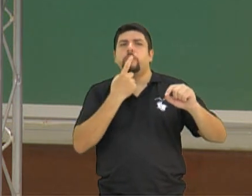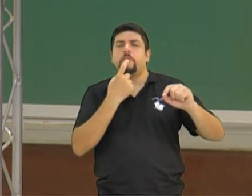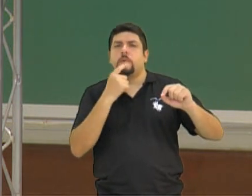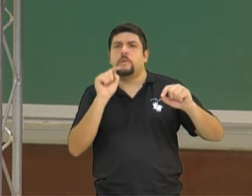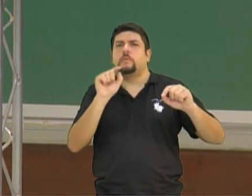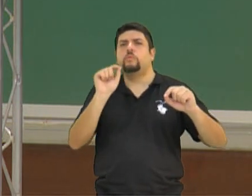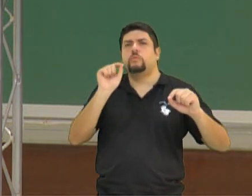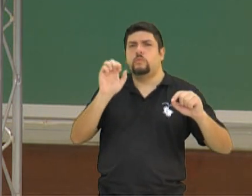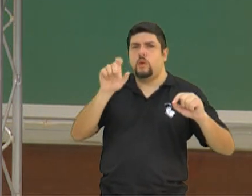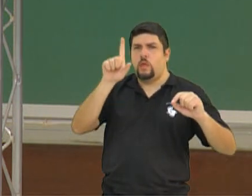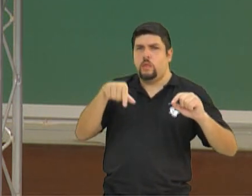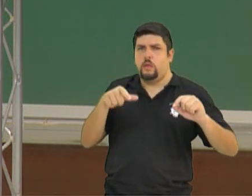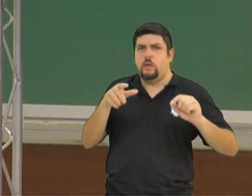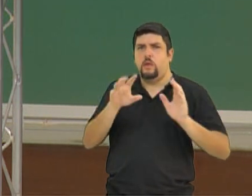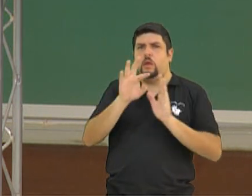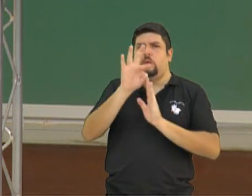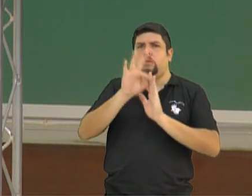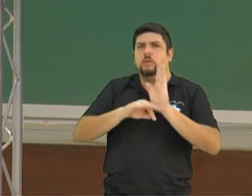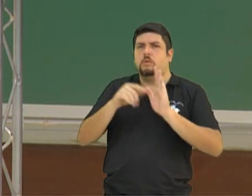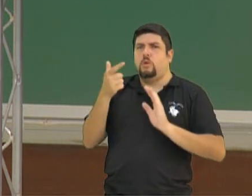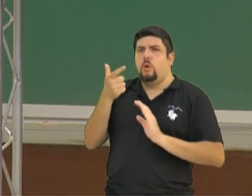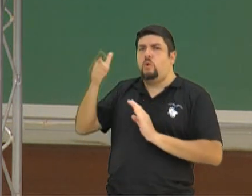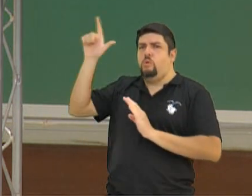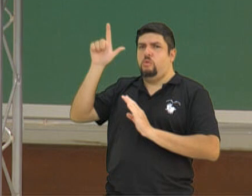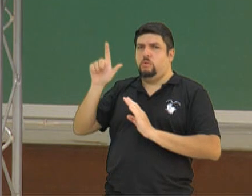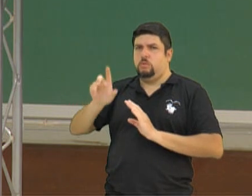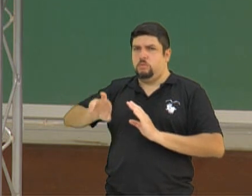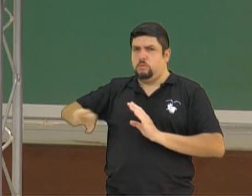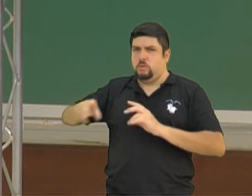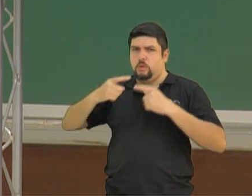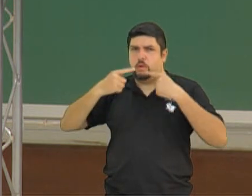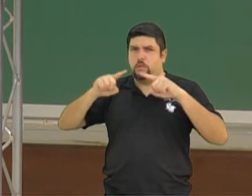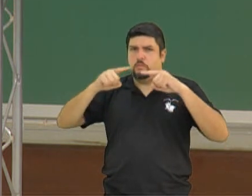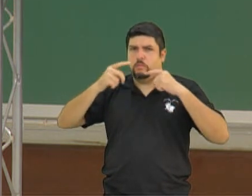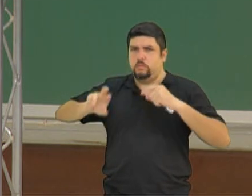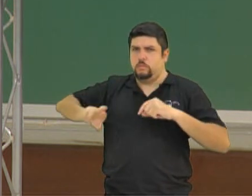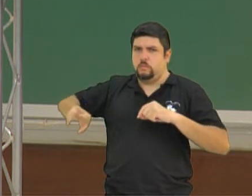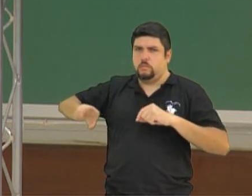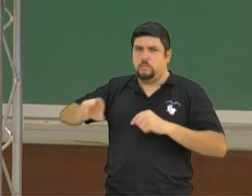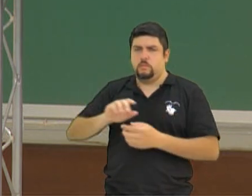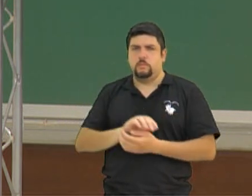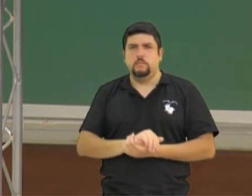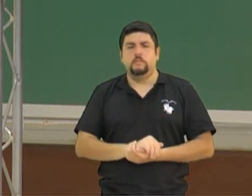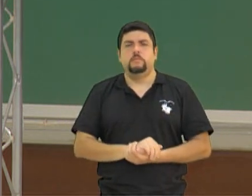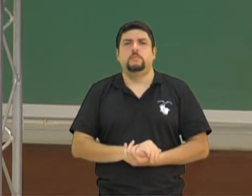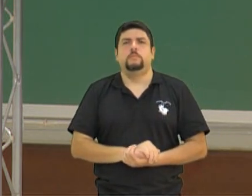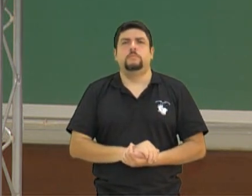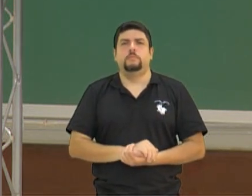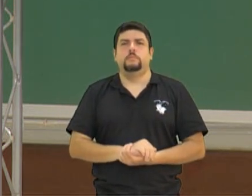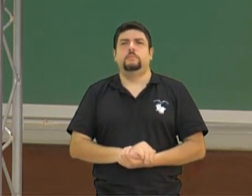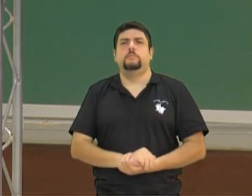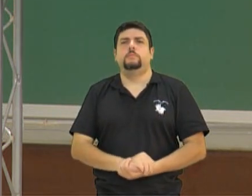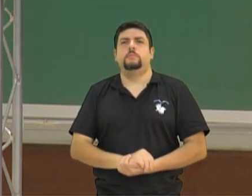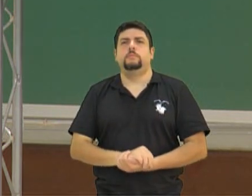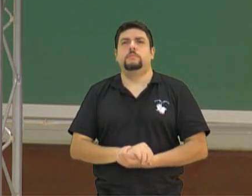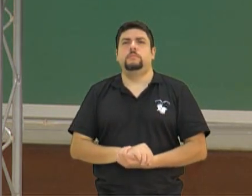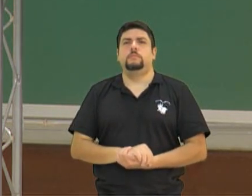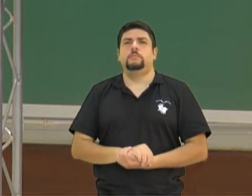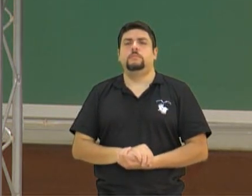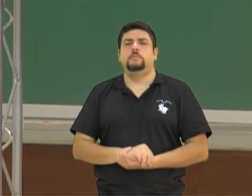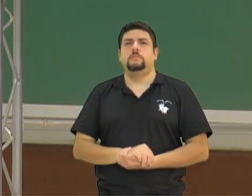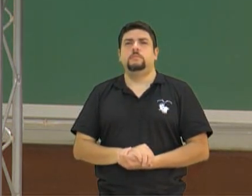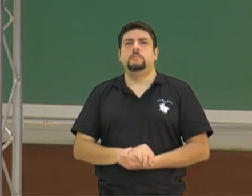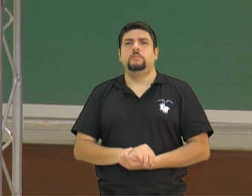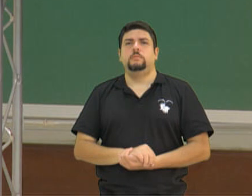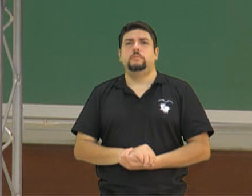eu trouxe aqui. Então, eu vou fazer a leitura rapidinho e vocês irão fazer as duas atividades. At this point with the Firework Boy,